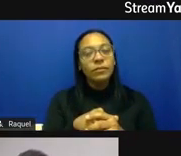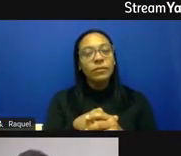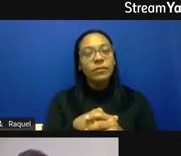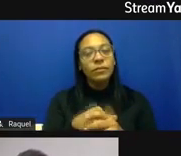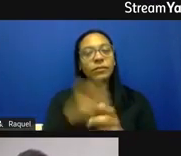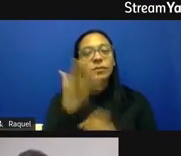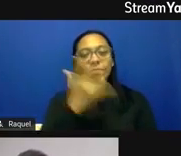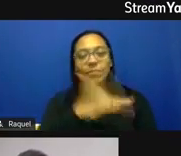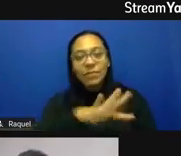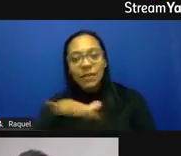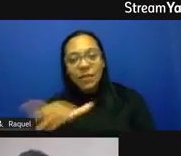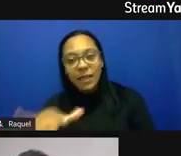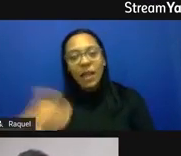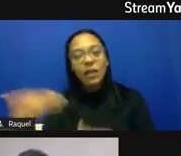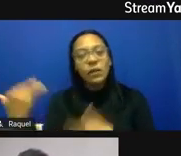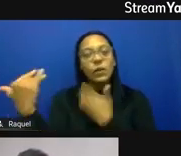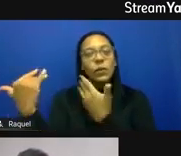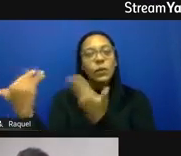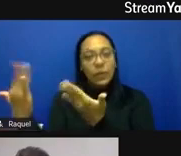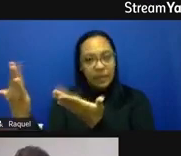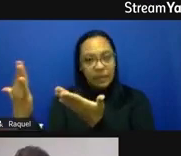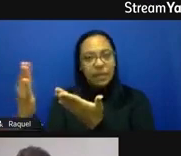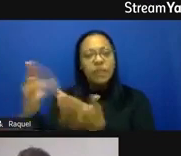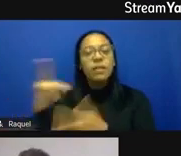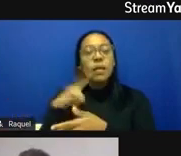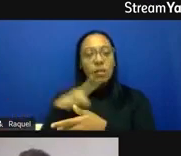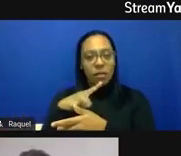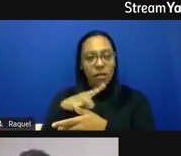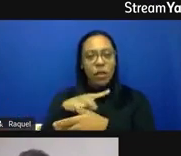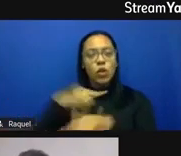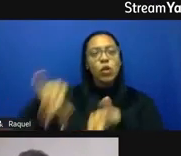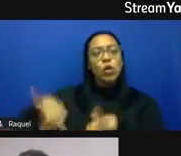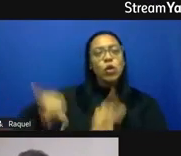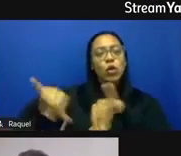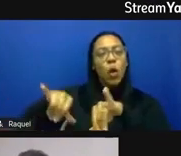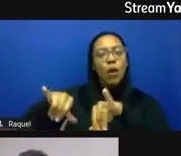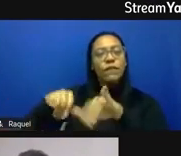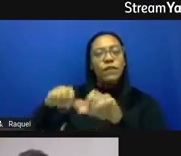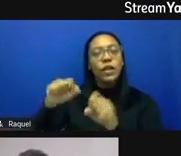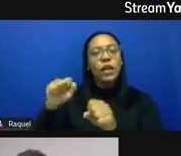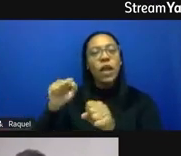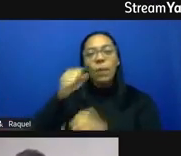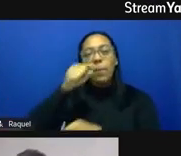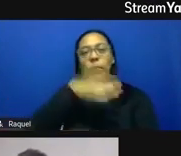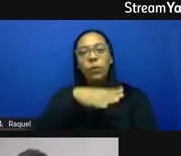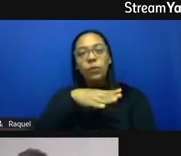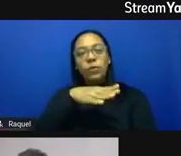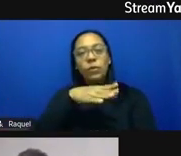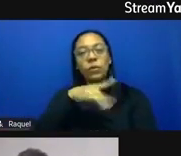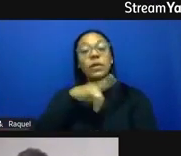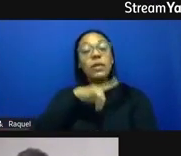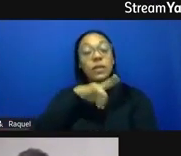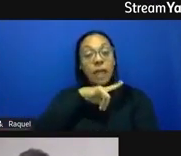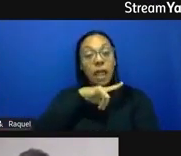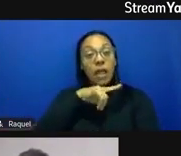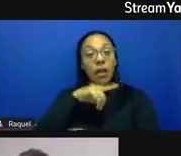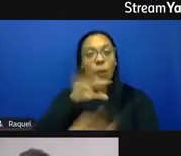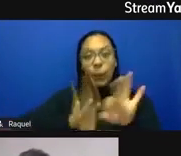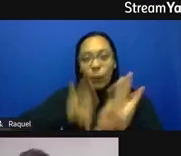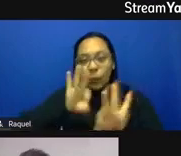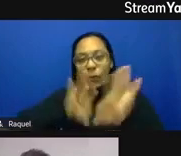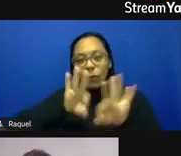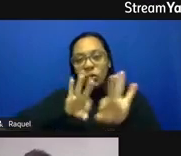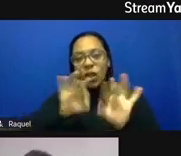crianças e adolescentes que são vítimas de abuso, e se vocês têm algum projeto específico na região de vocês para tratar sobre